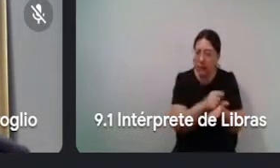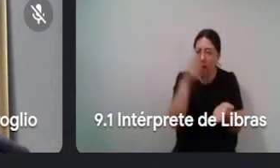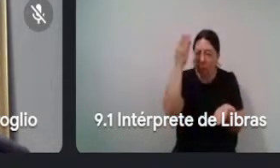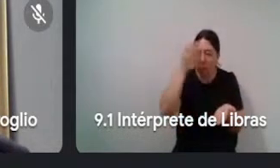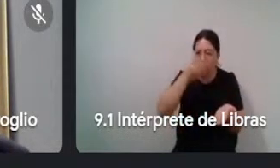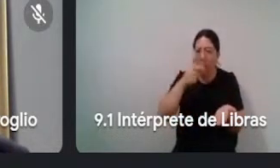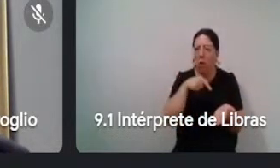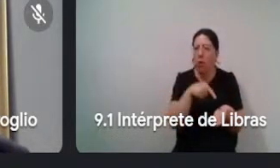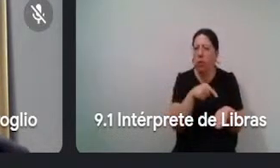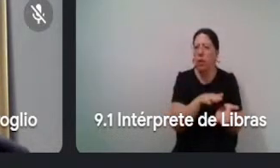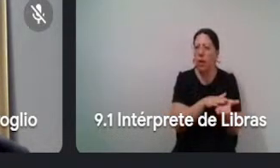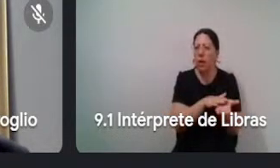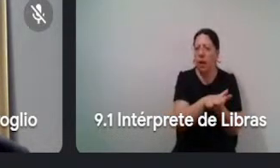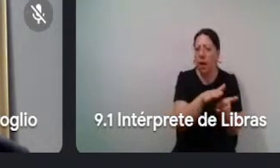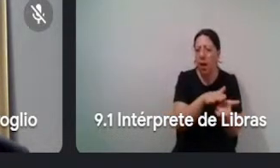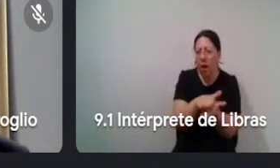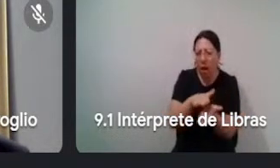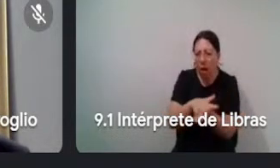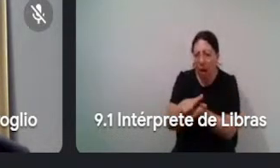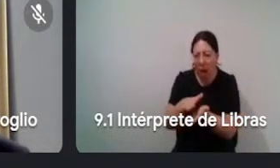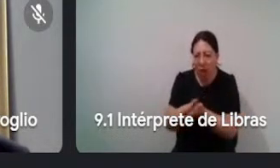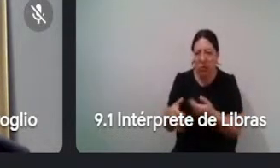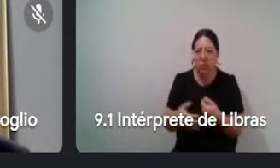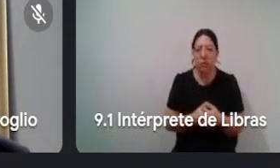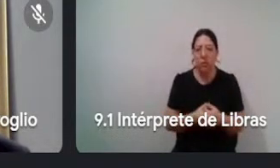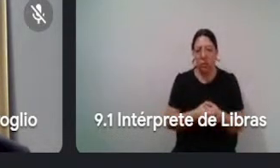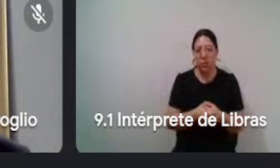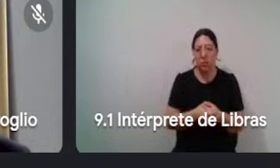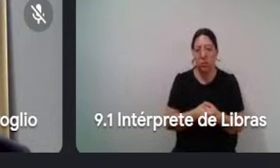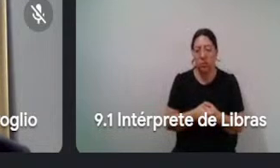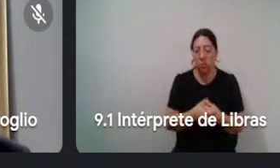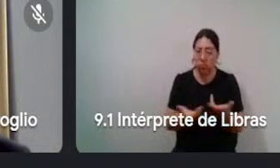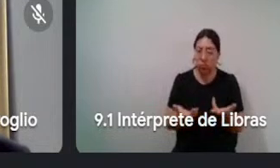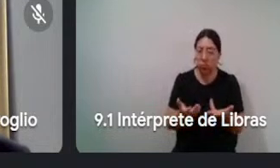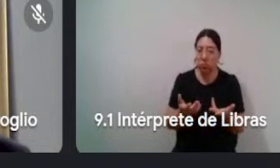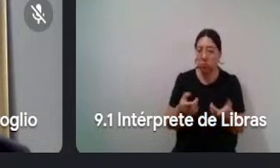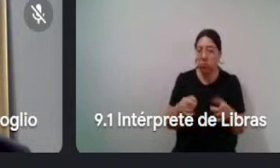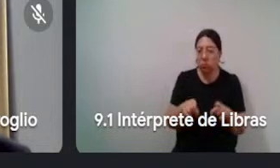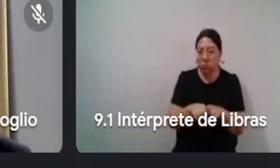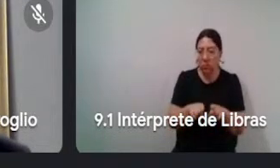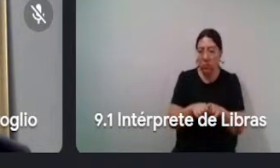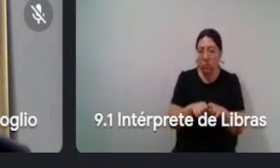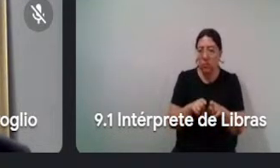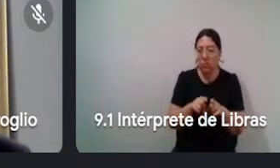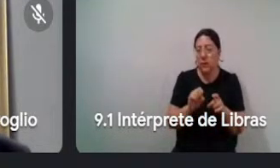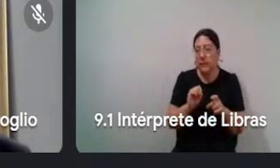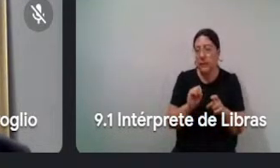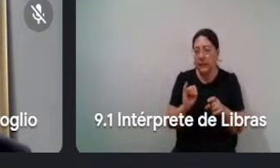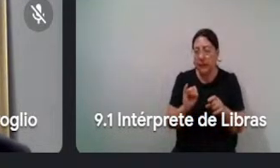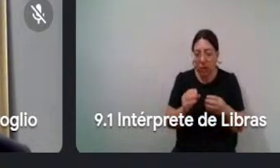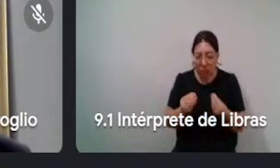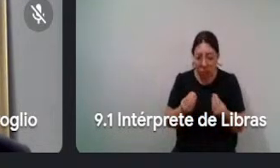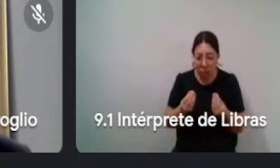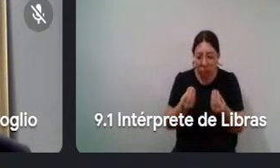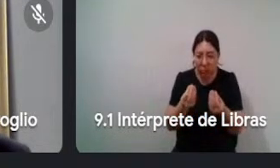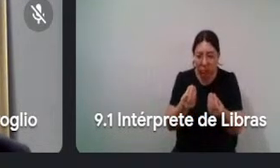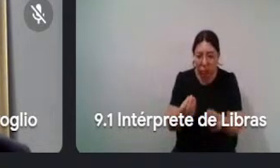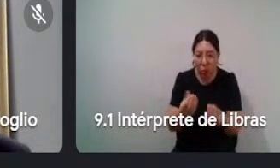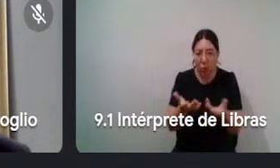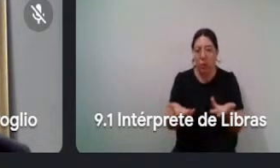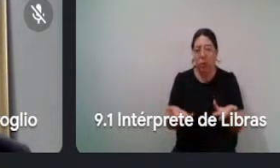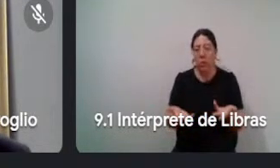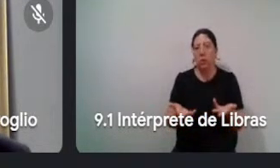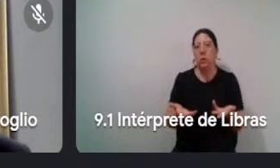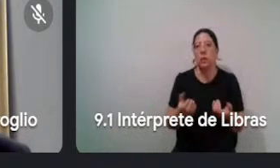ao menos da doação estimável dos serviços consistente de manutenção,